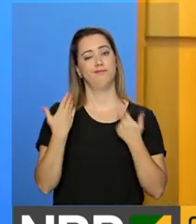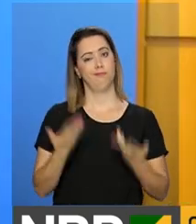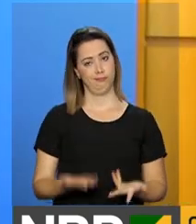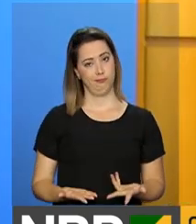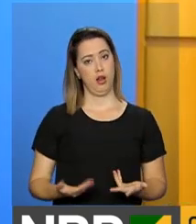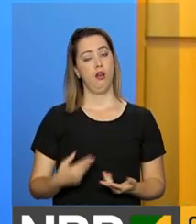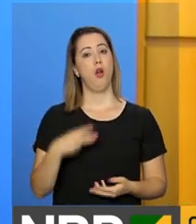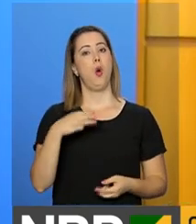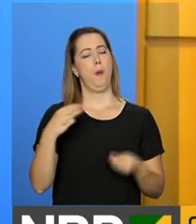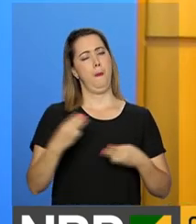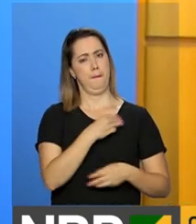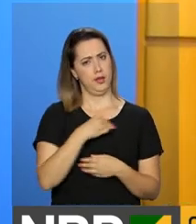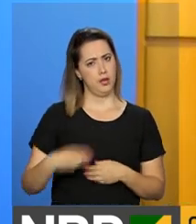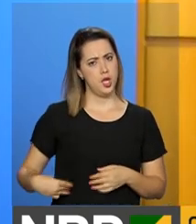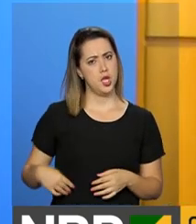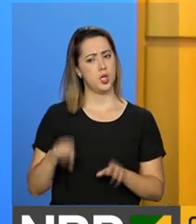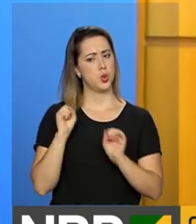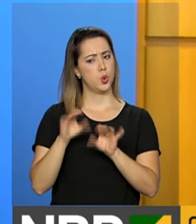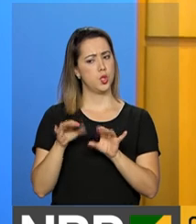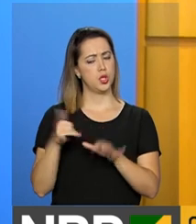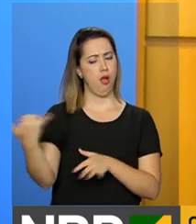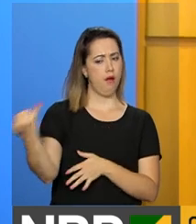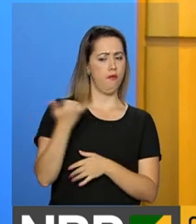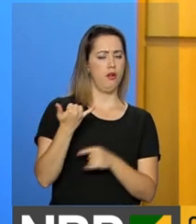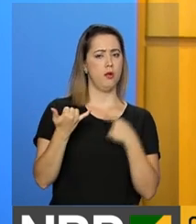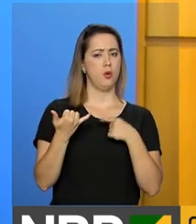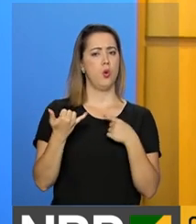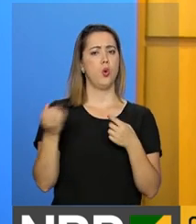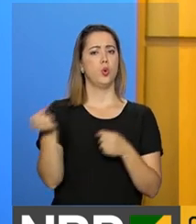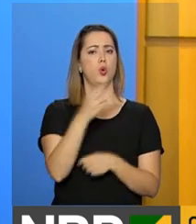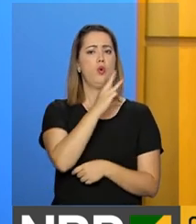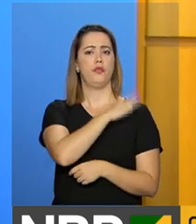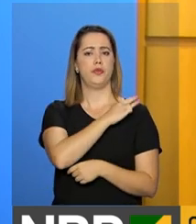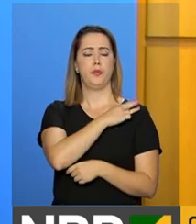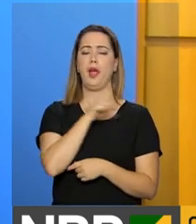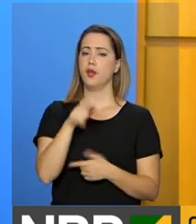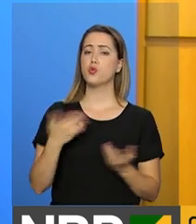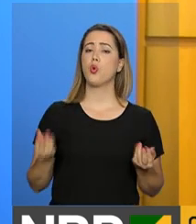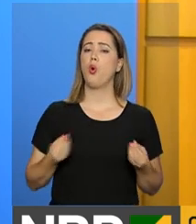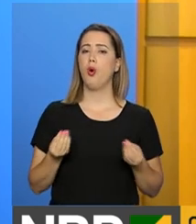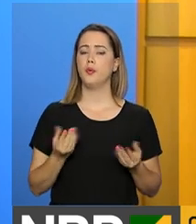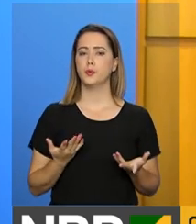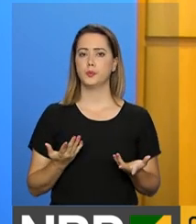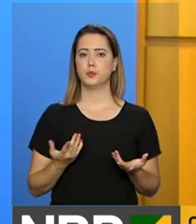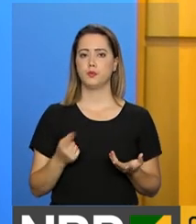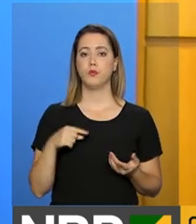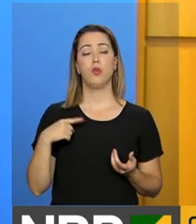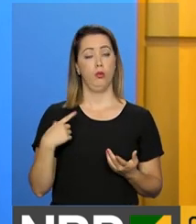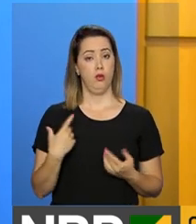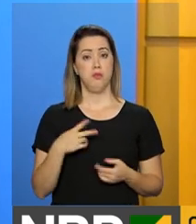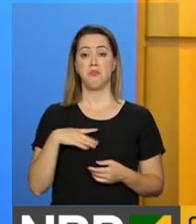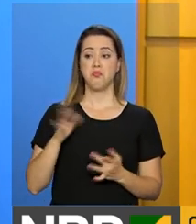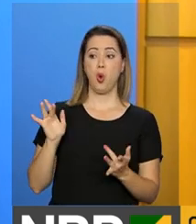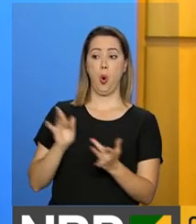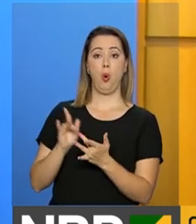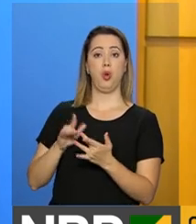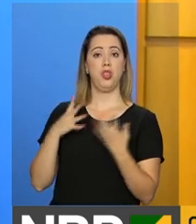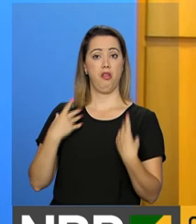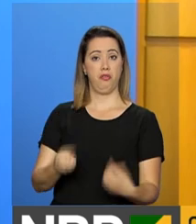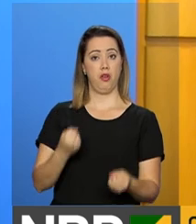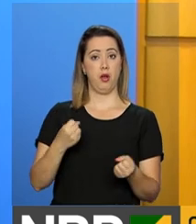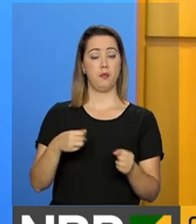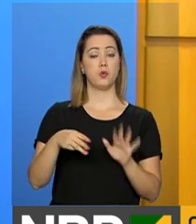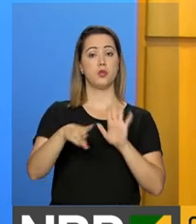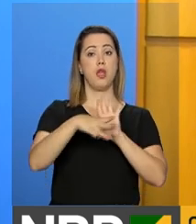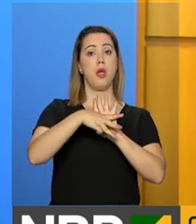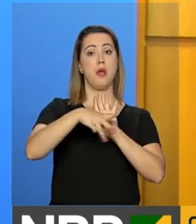de fazermos uma reforma do ensino médio. Eu disse, olha aqui, vamos fazê-lo por medida provisória. Porque isso daqui, se